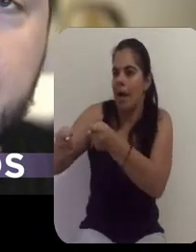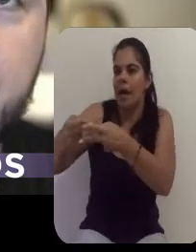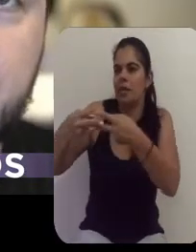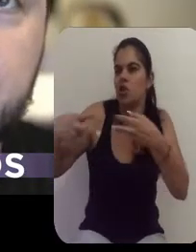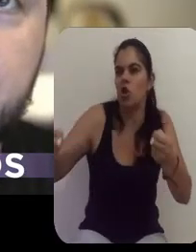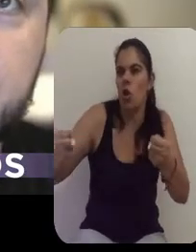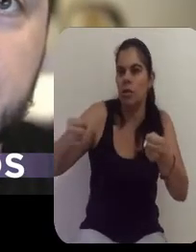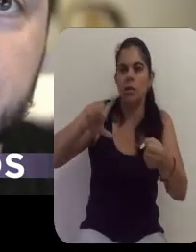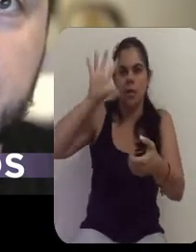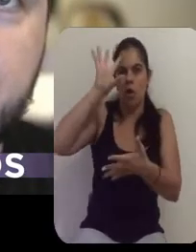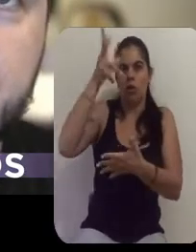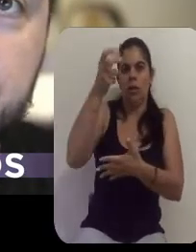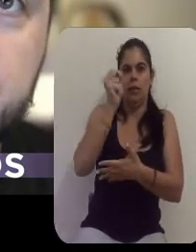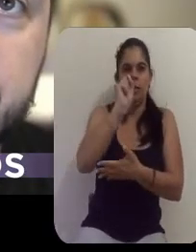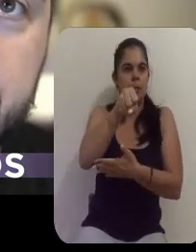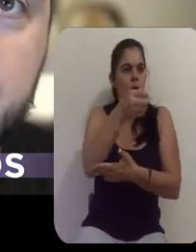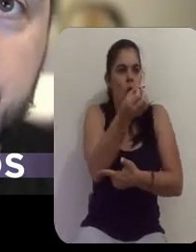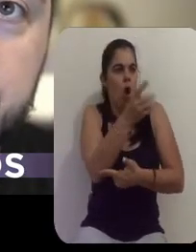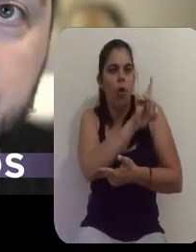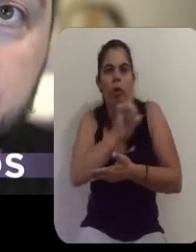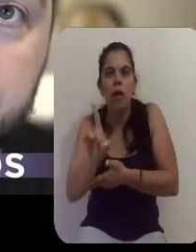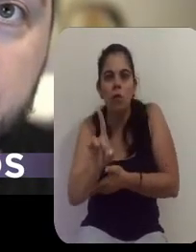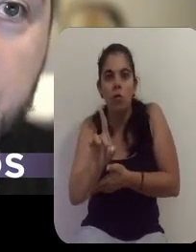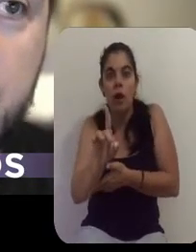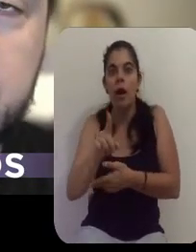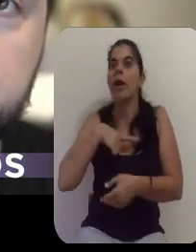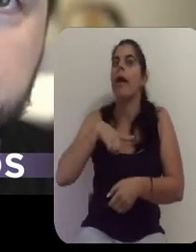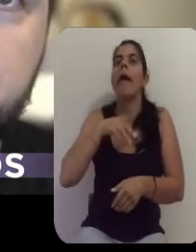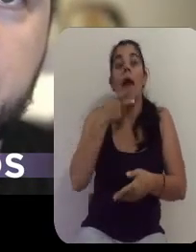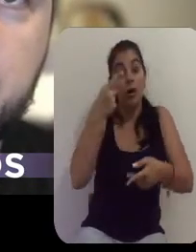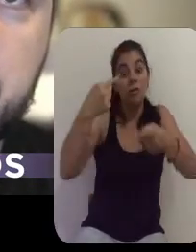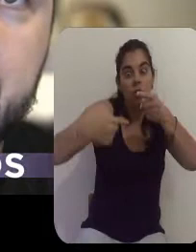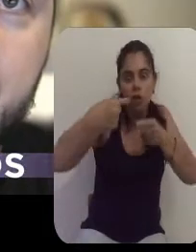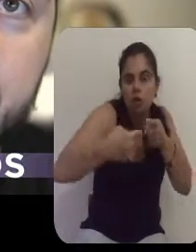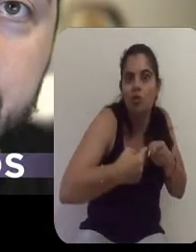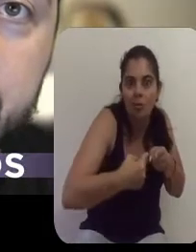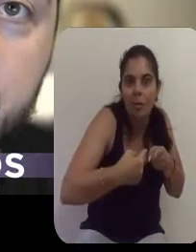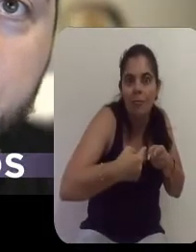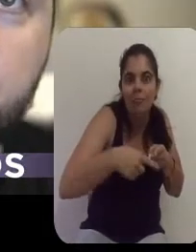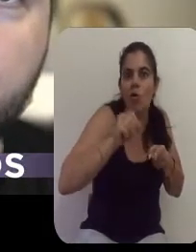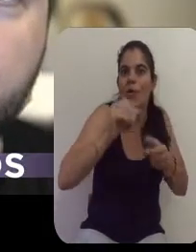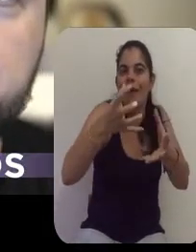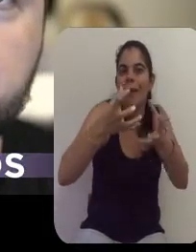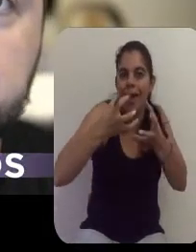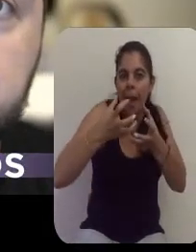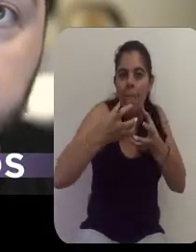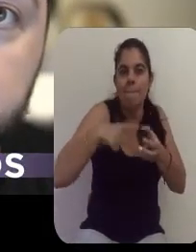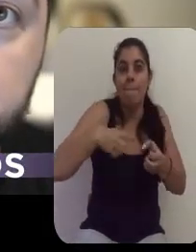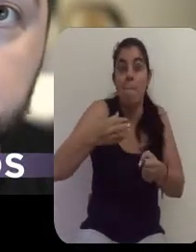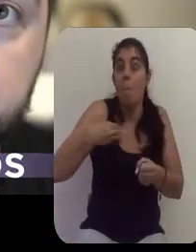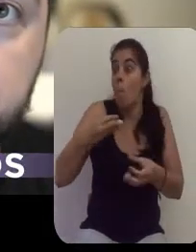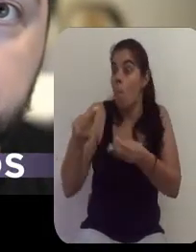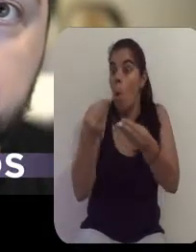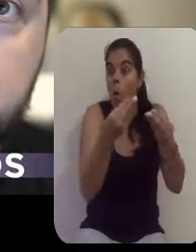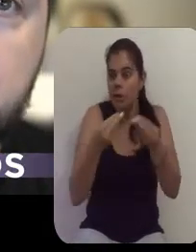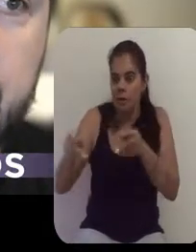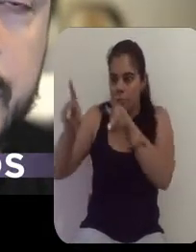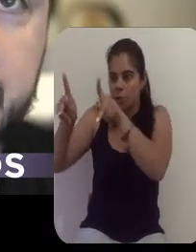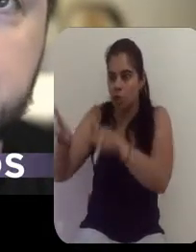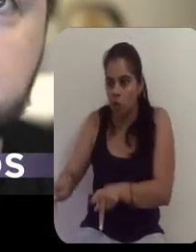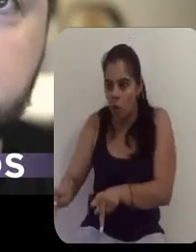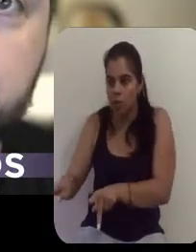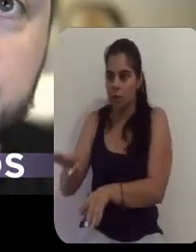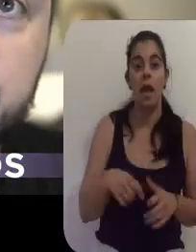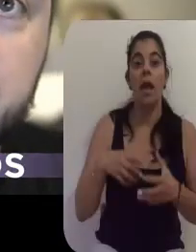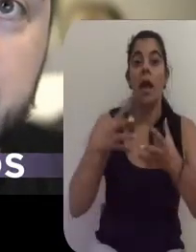não, entenda que é isso que a gente está discutindo. É se a gente quer milhares ou milhões de mortos. Isso é